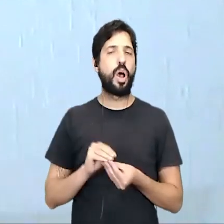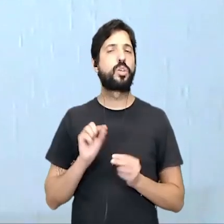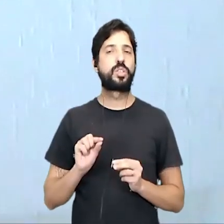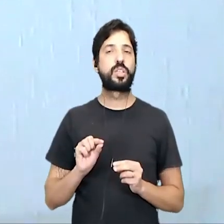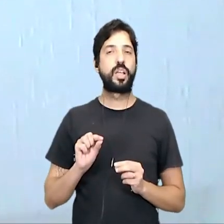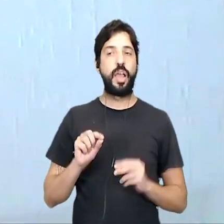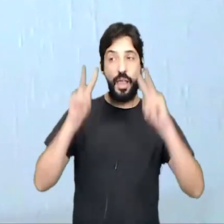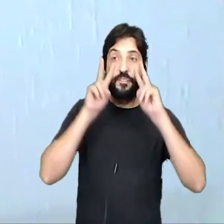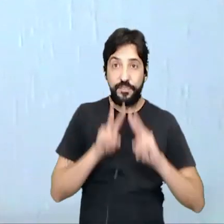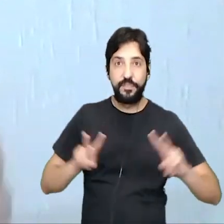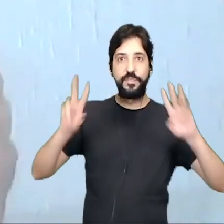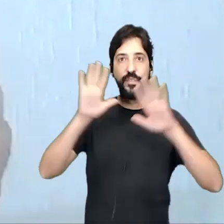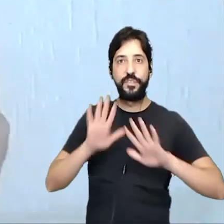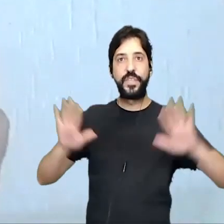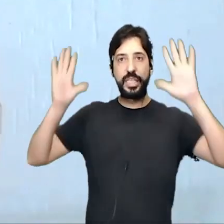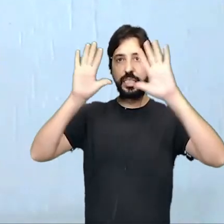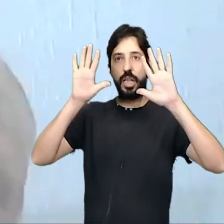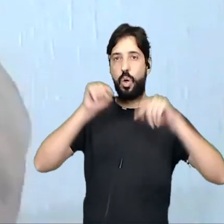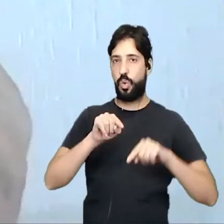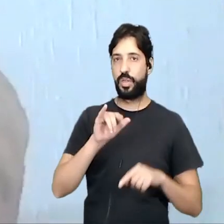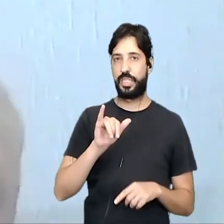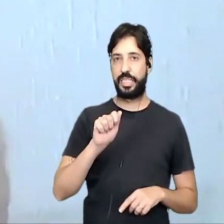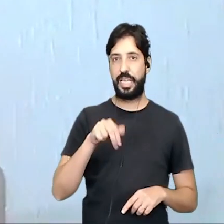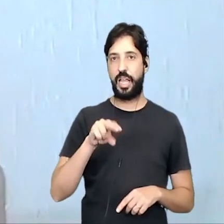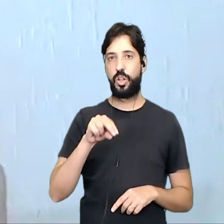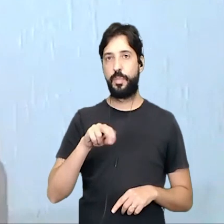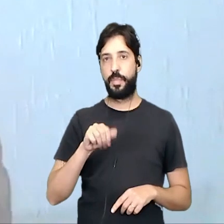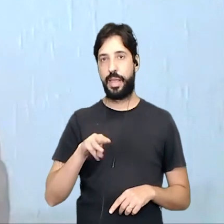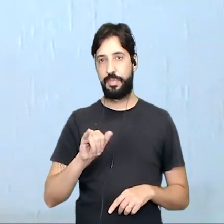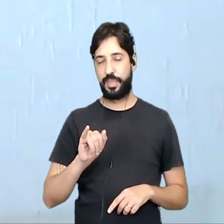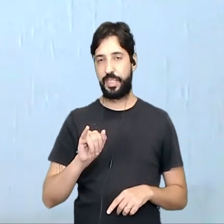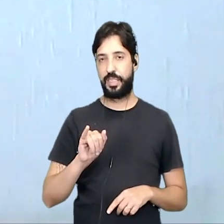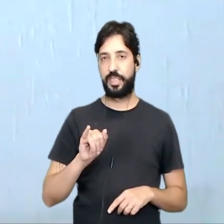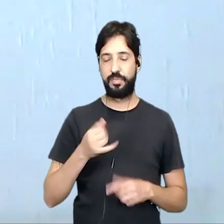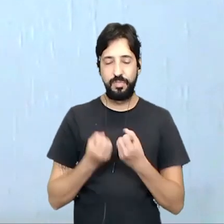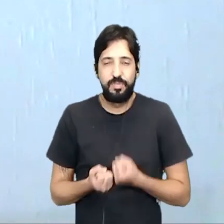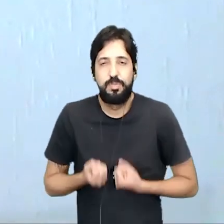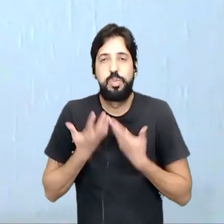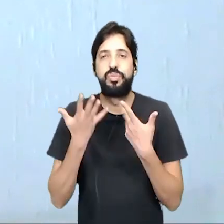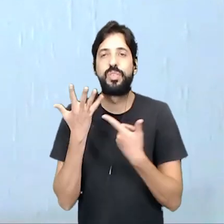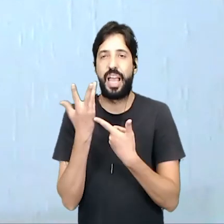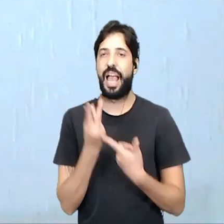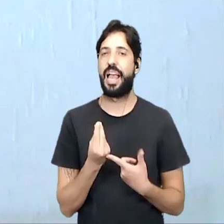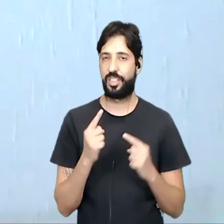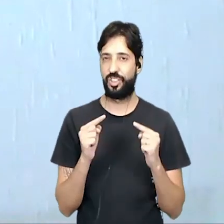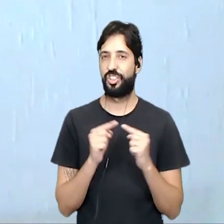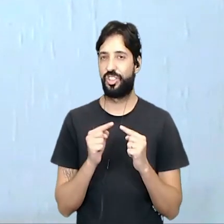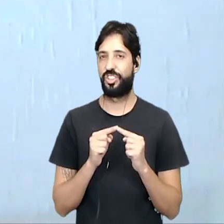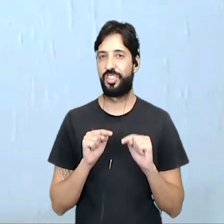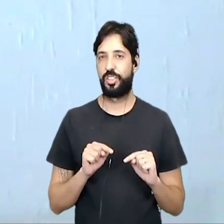acho que é a cosmovisão Yanomami se expressando em arte.